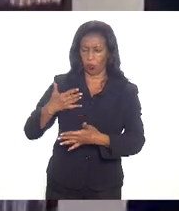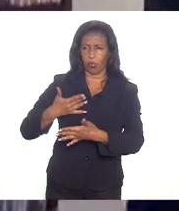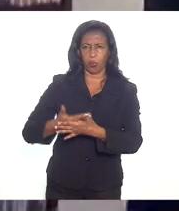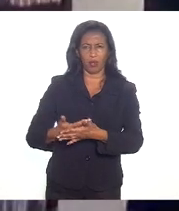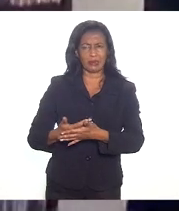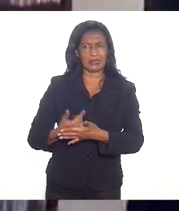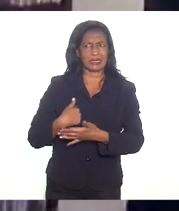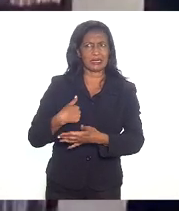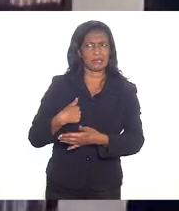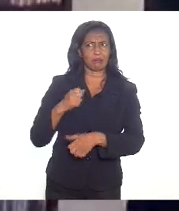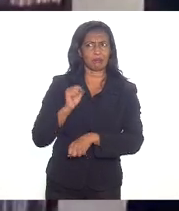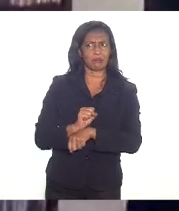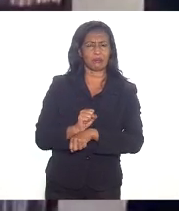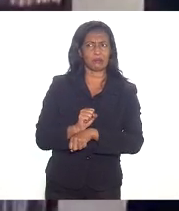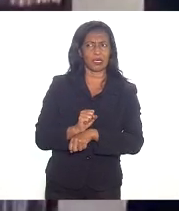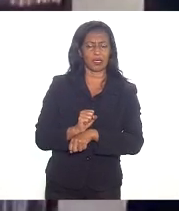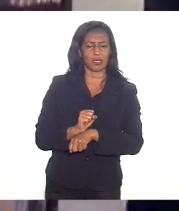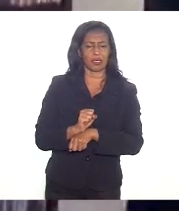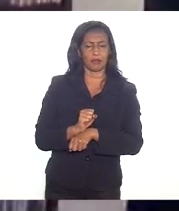conclusão, por exemplo,